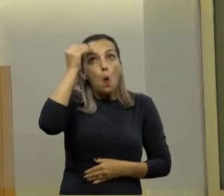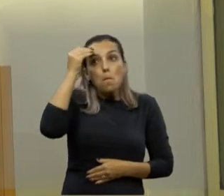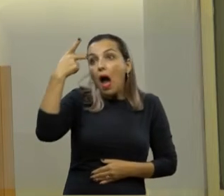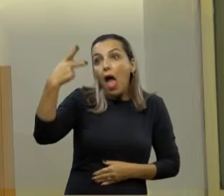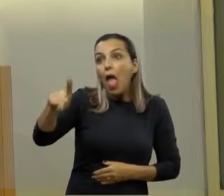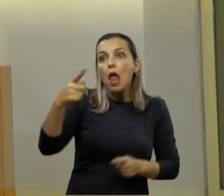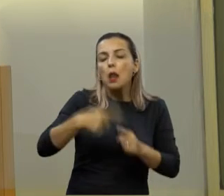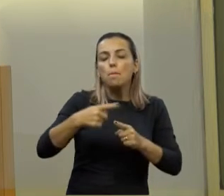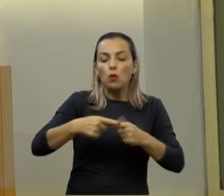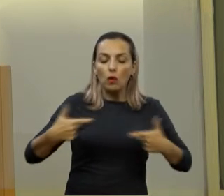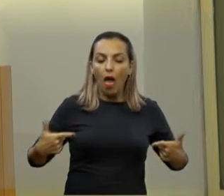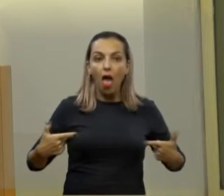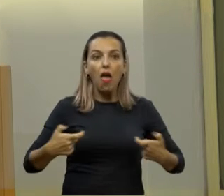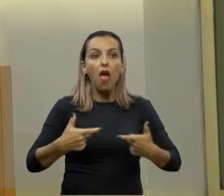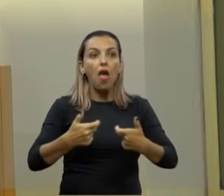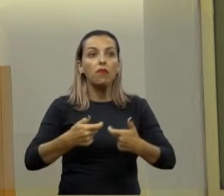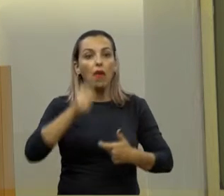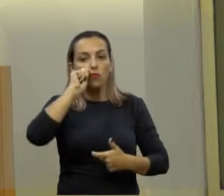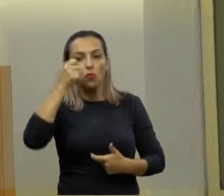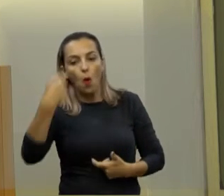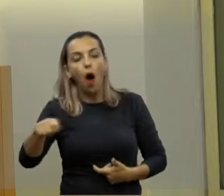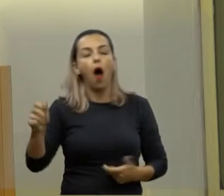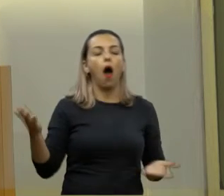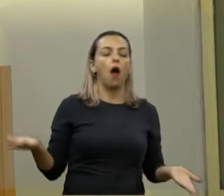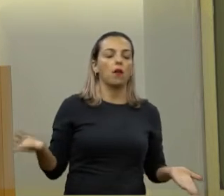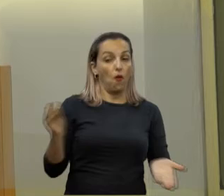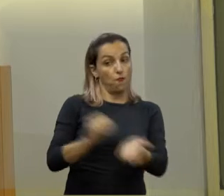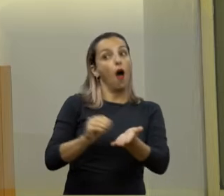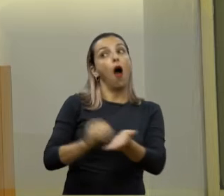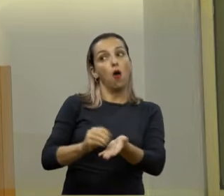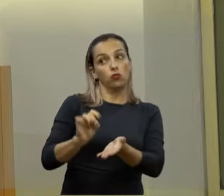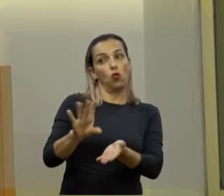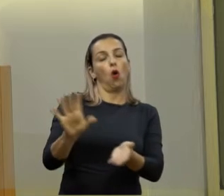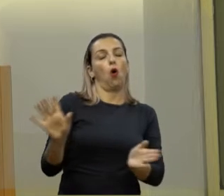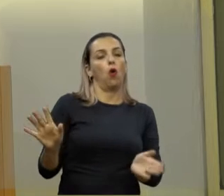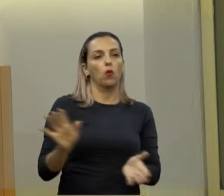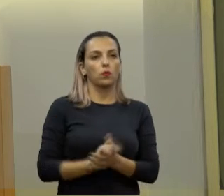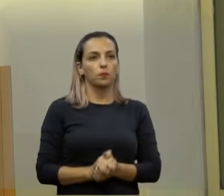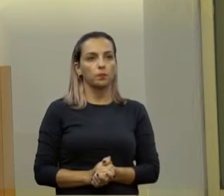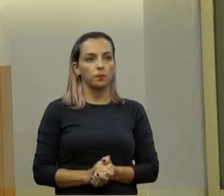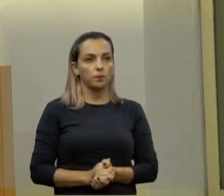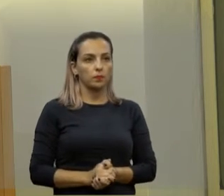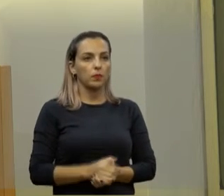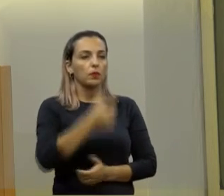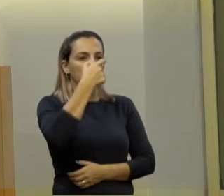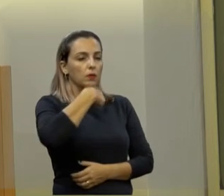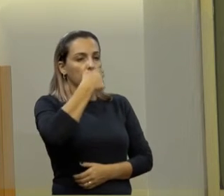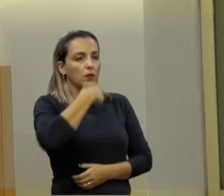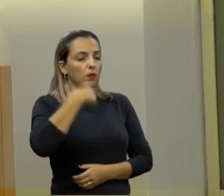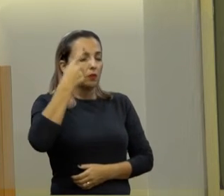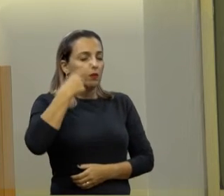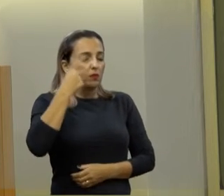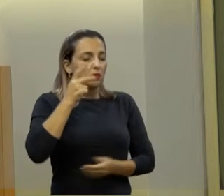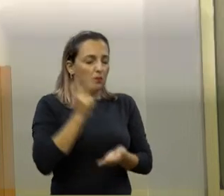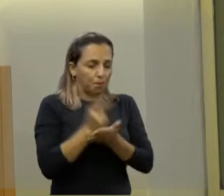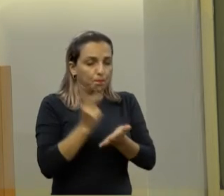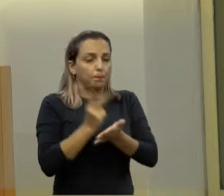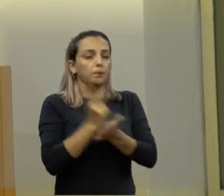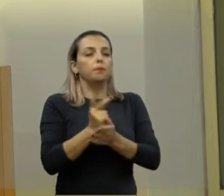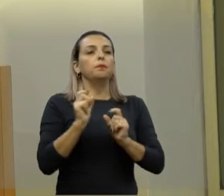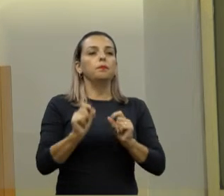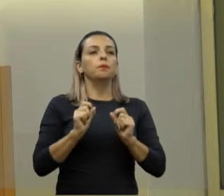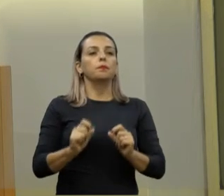Por que é que tá faltando só o meu amigo Carlão do joia vem aqui faz questão de enfatizar sempre